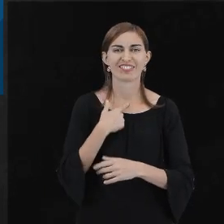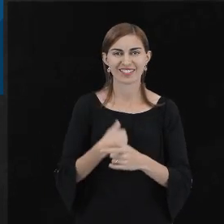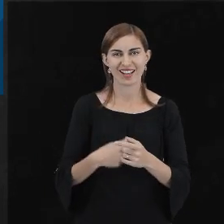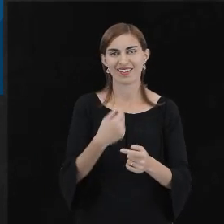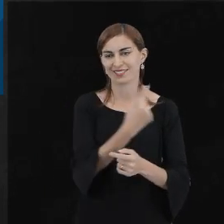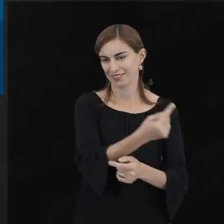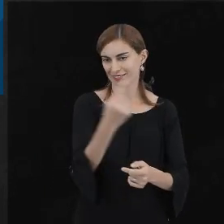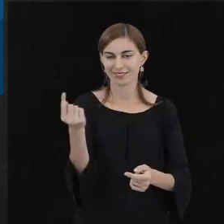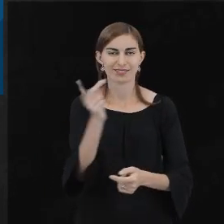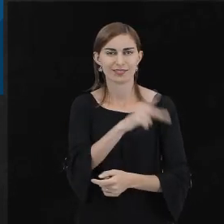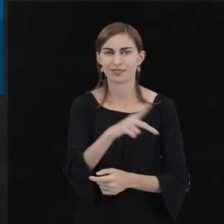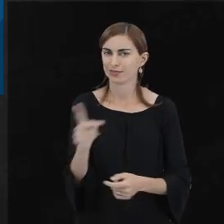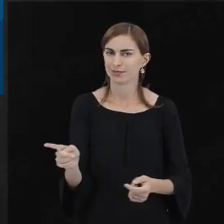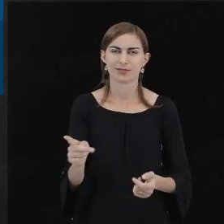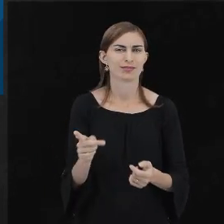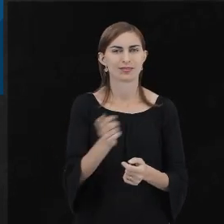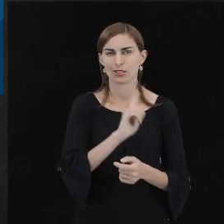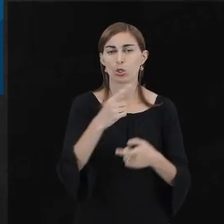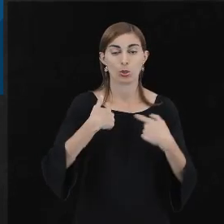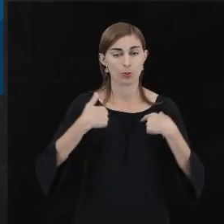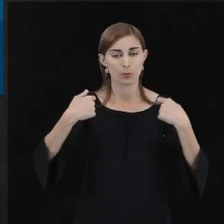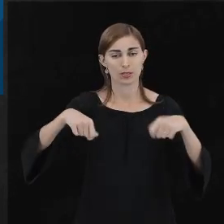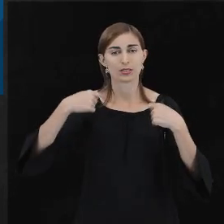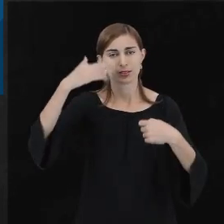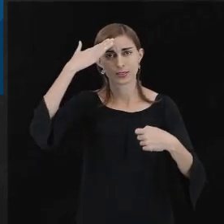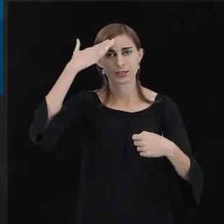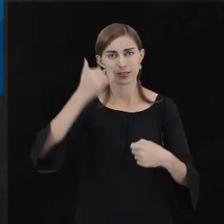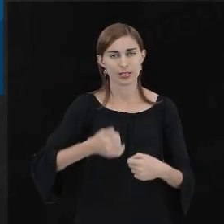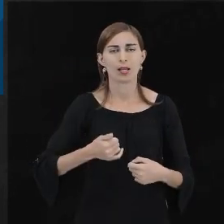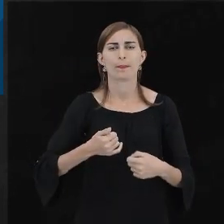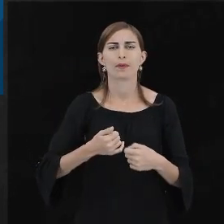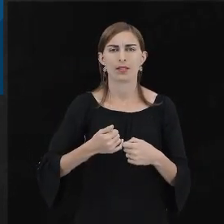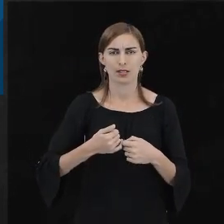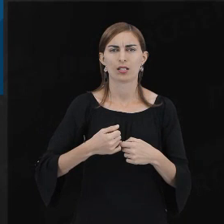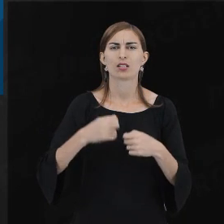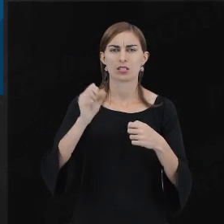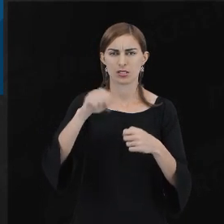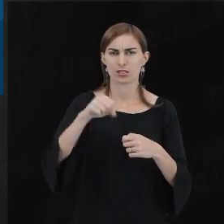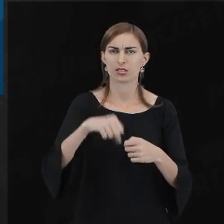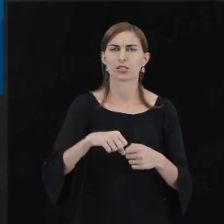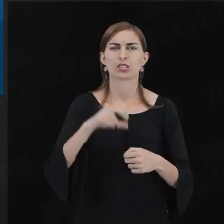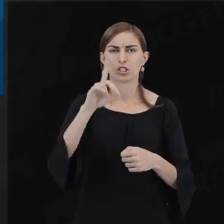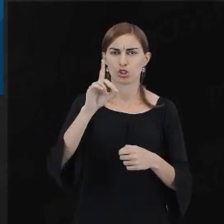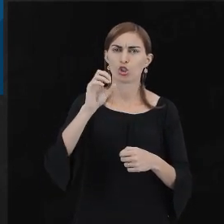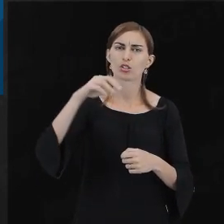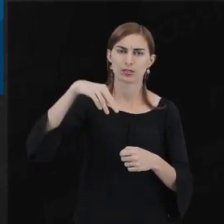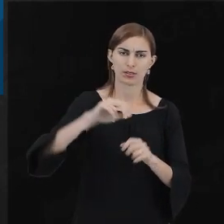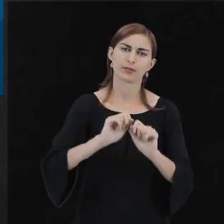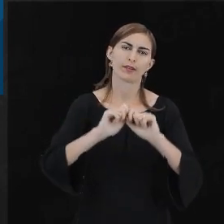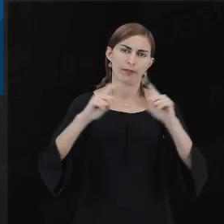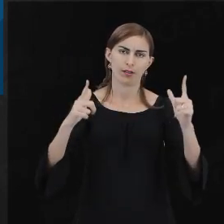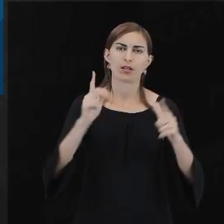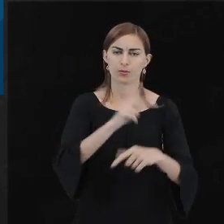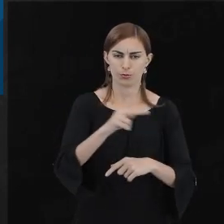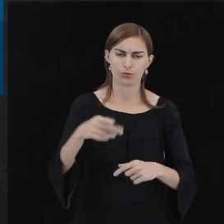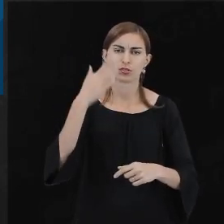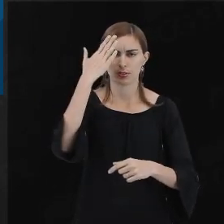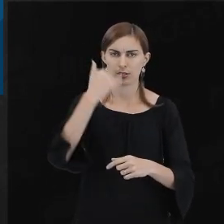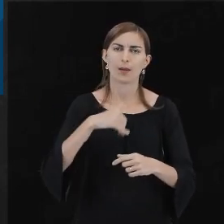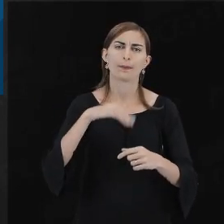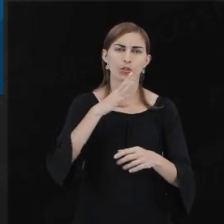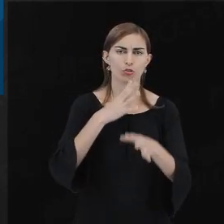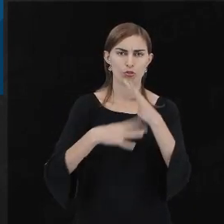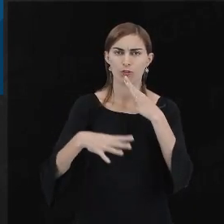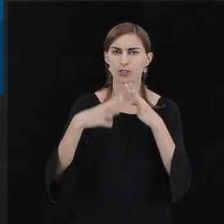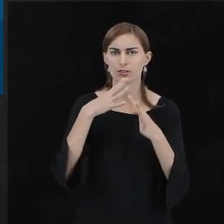eles precisam sim, enquanto docente, nós professores precisamos saber os conhecimentos prévios que o estudante traz para a sala de aula,